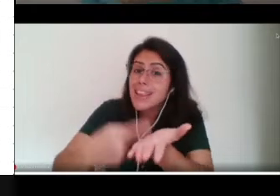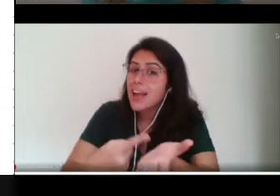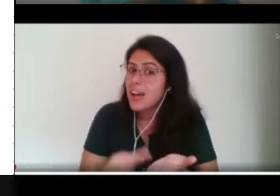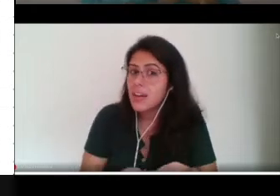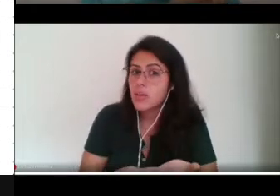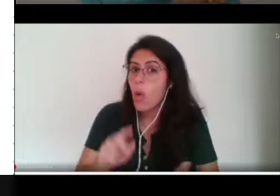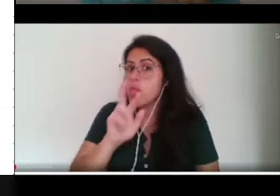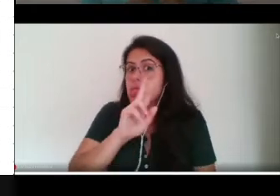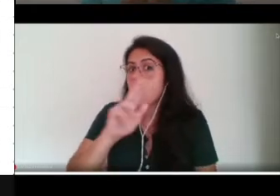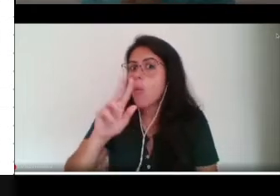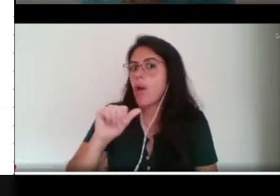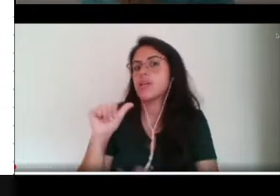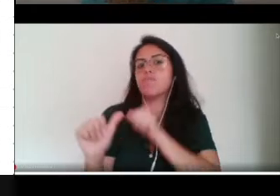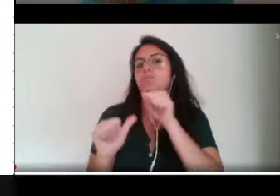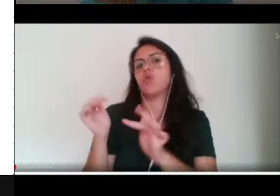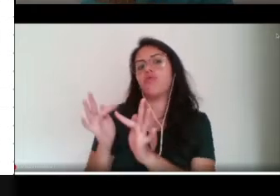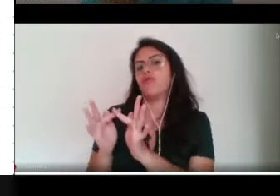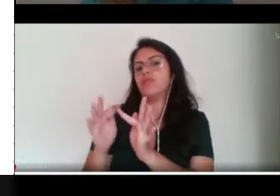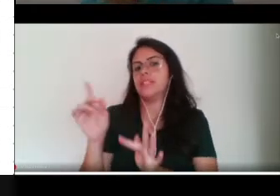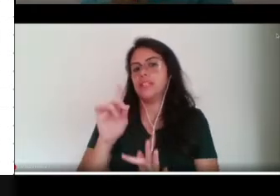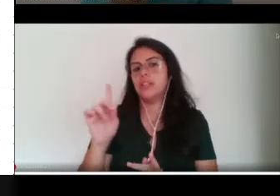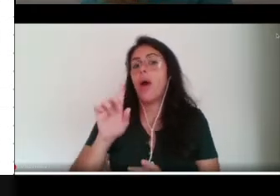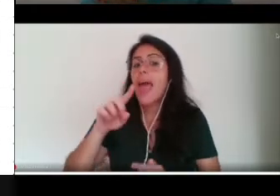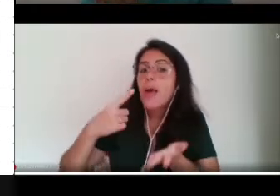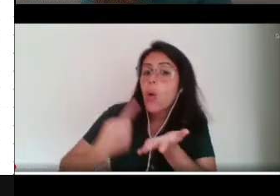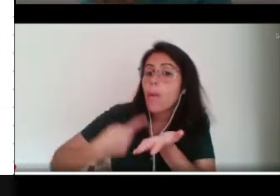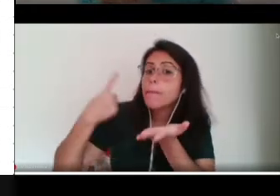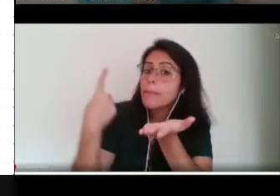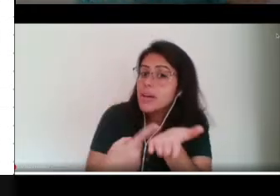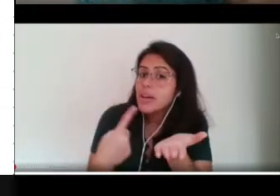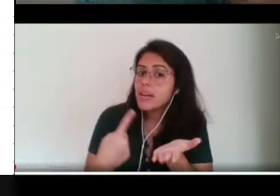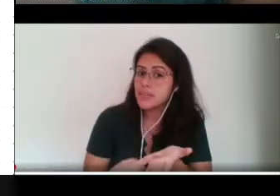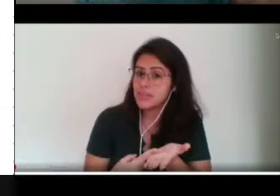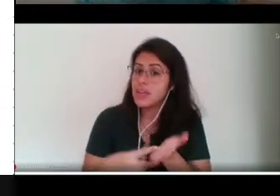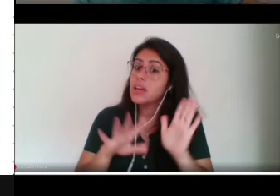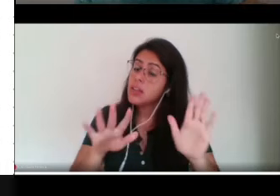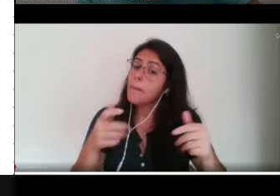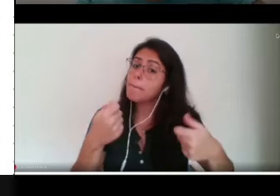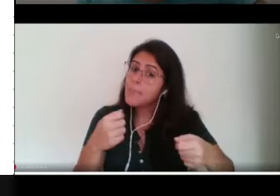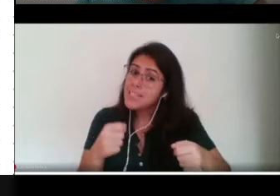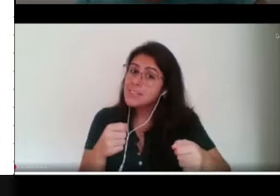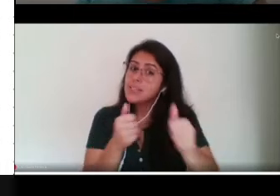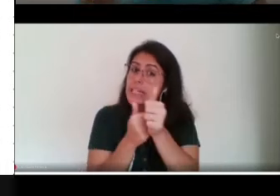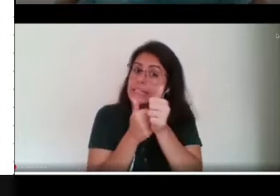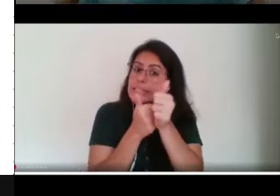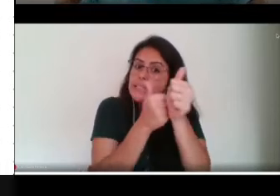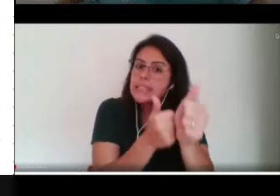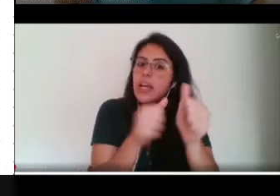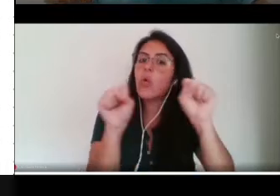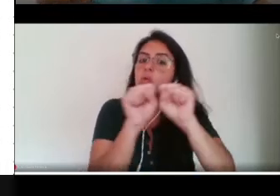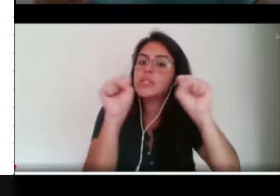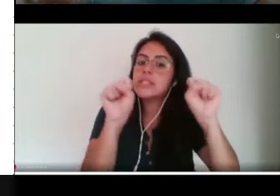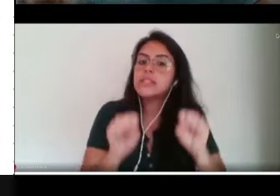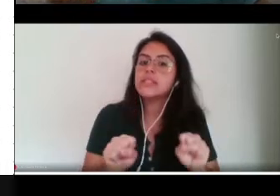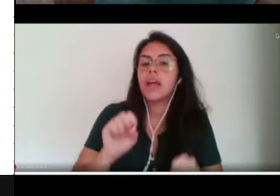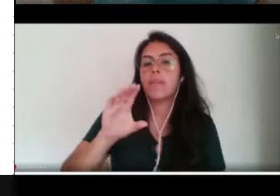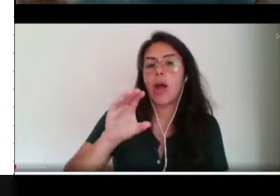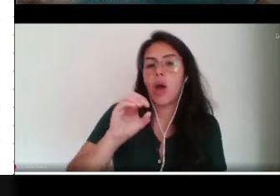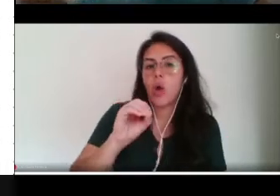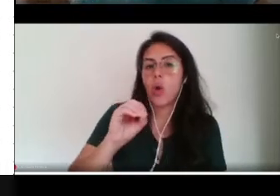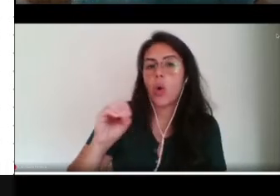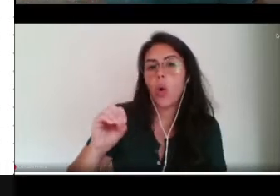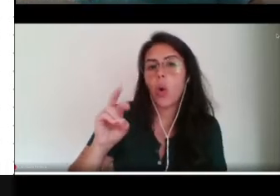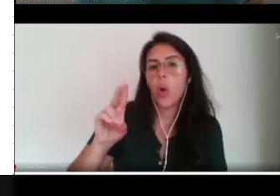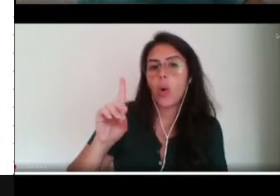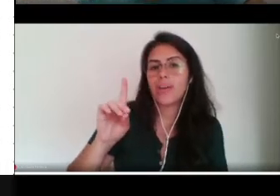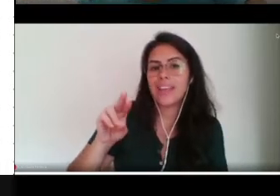que você tem que ser sempre coerente com o sistema de coordenadas. Por isso que eu digo, todo exercício, todo o problema de